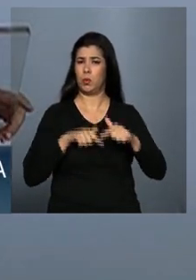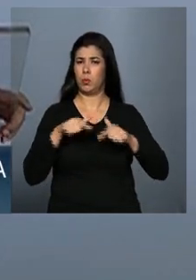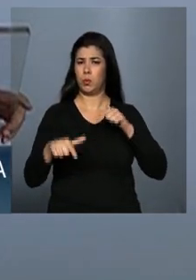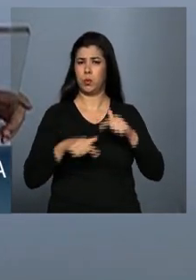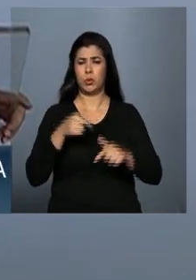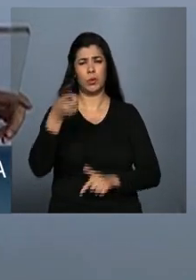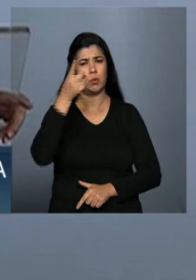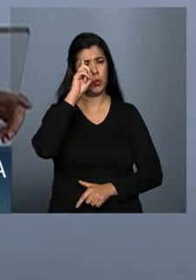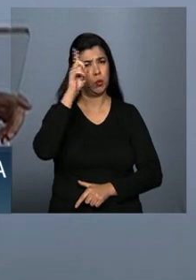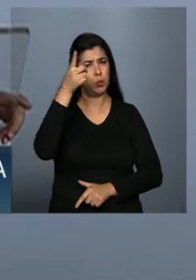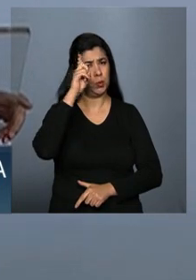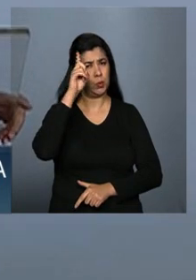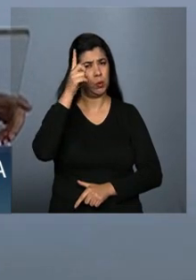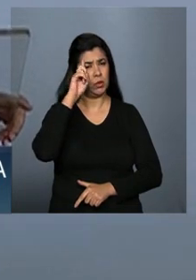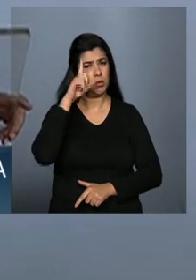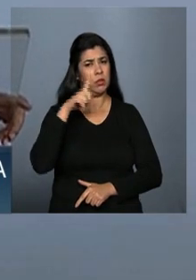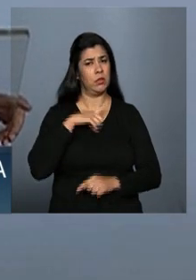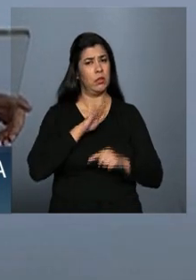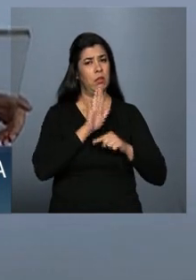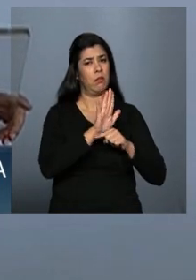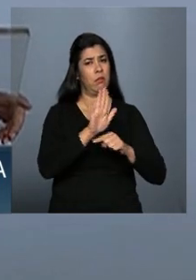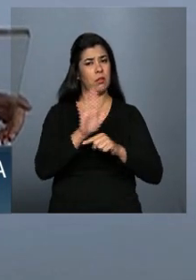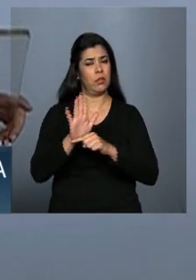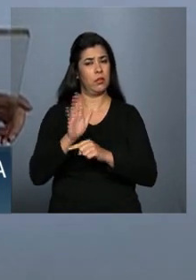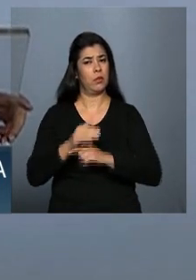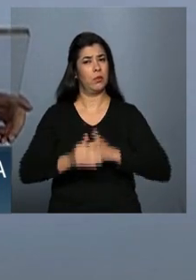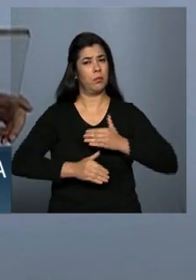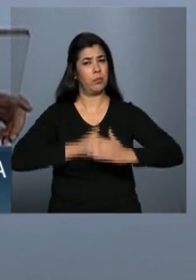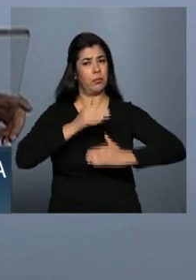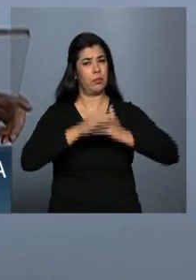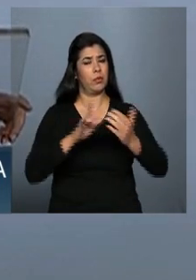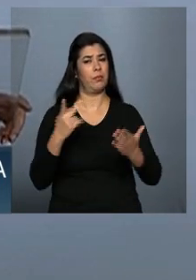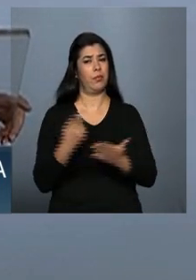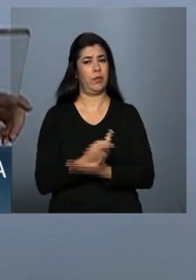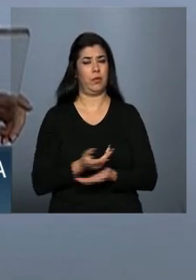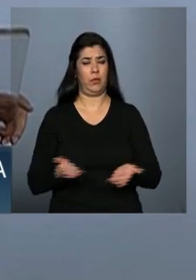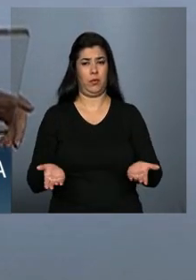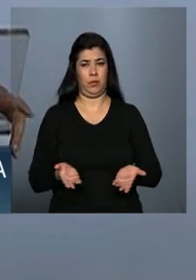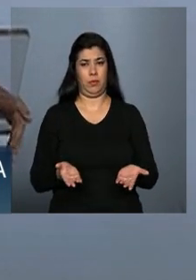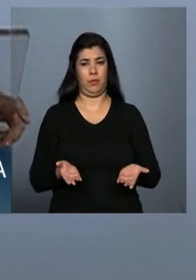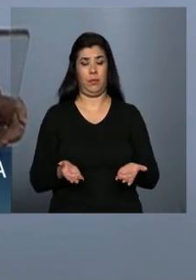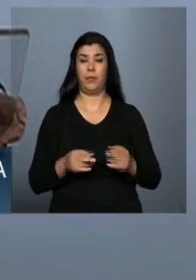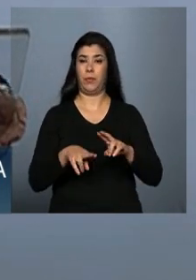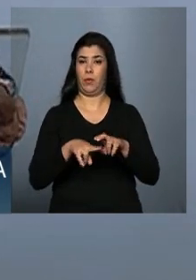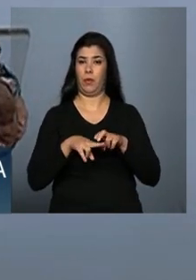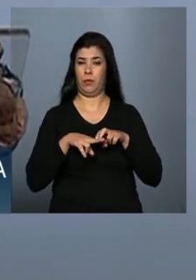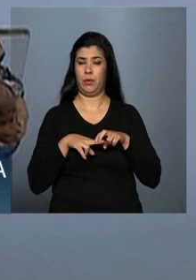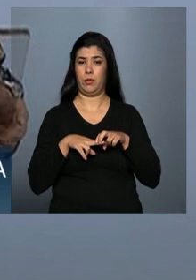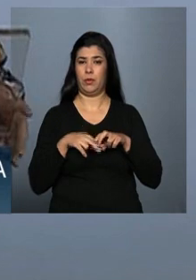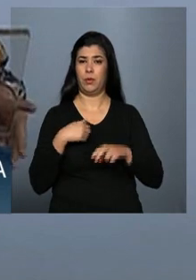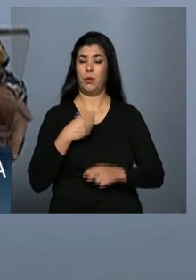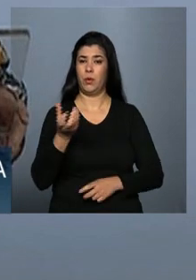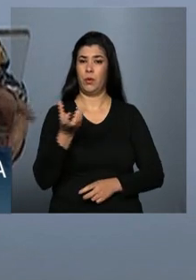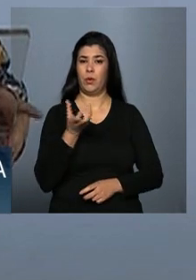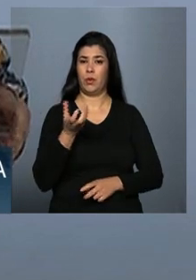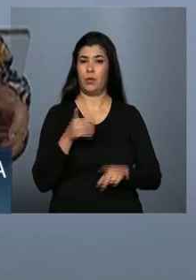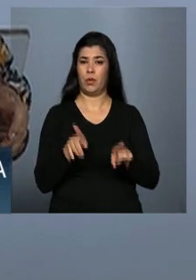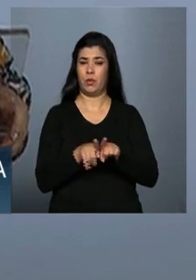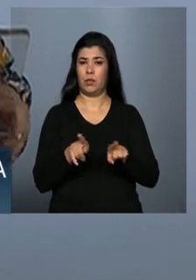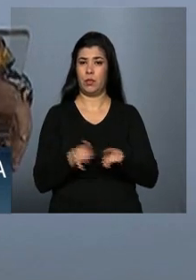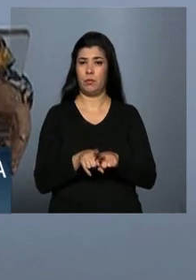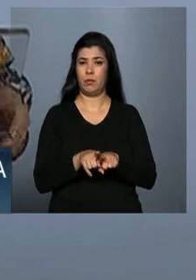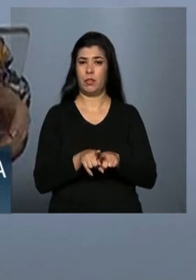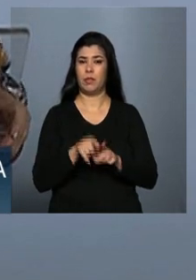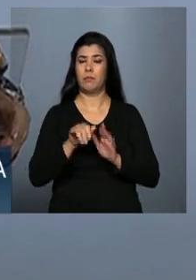de vocês contribuiu para que isso hoje acontecesse. Por isso, eu queria